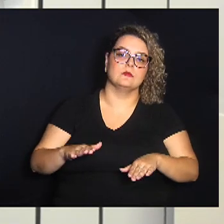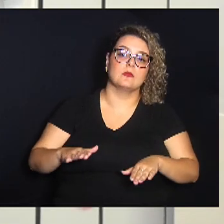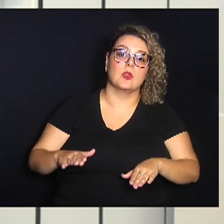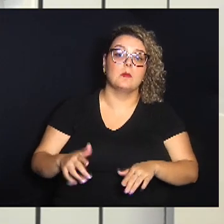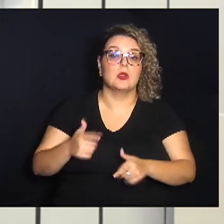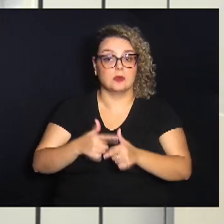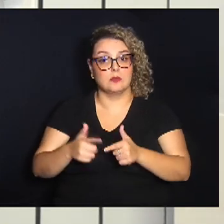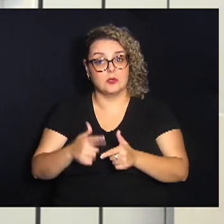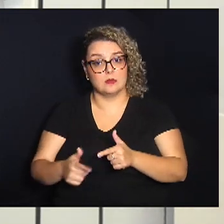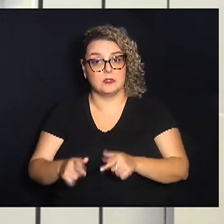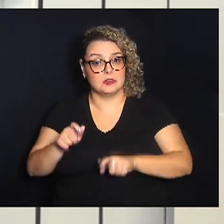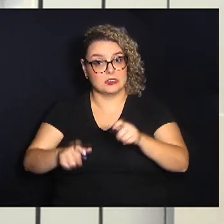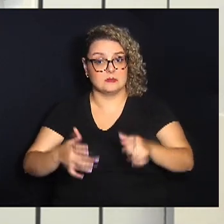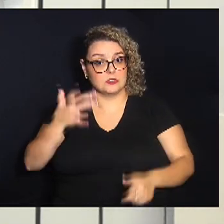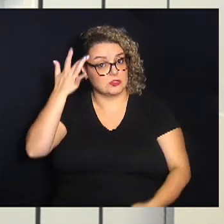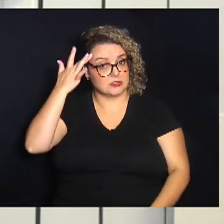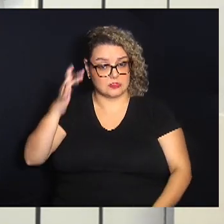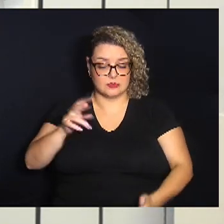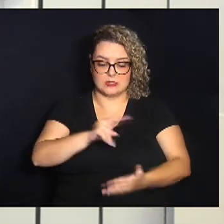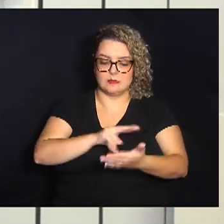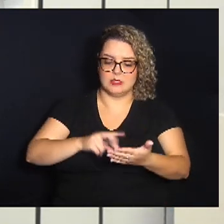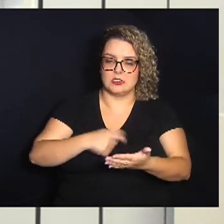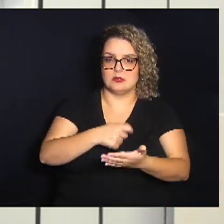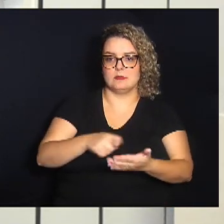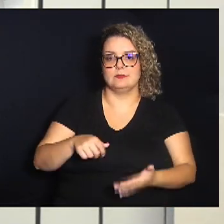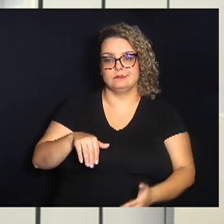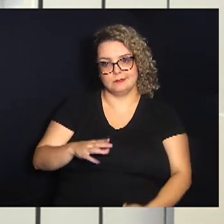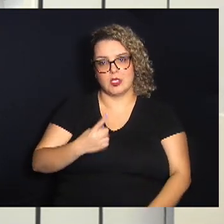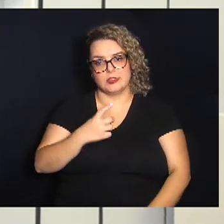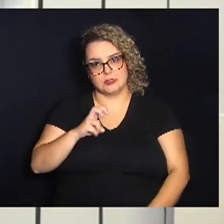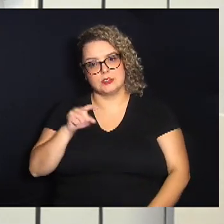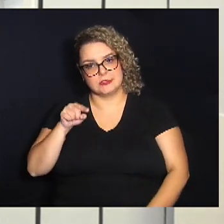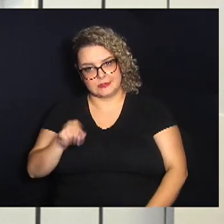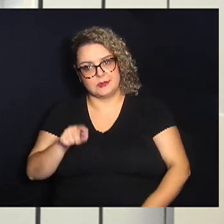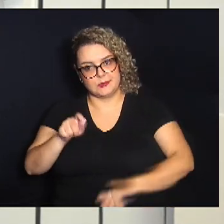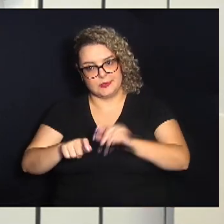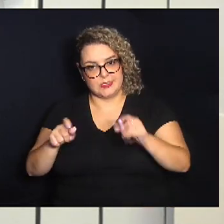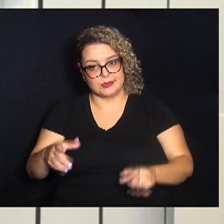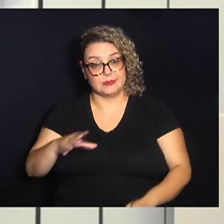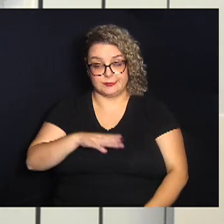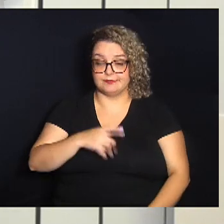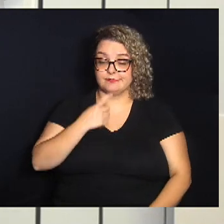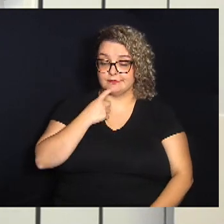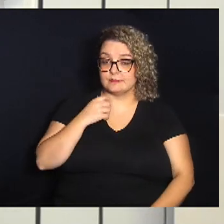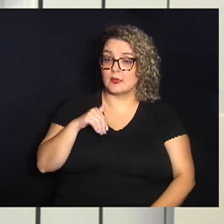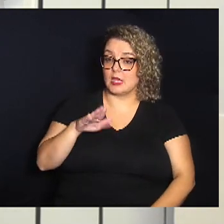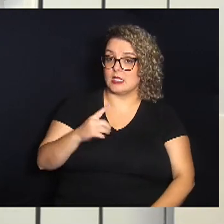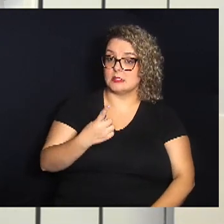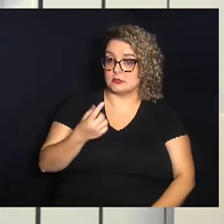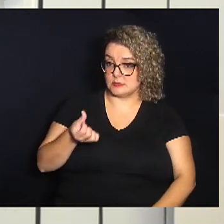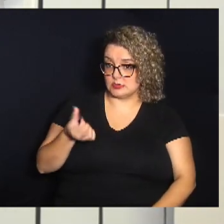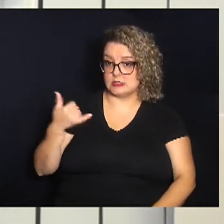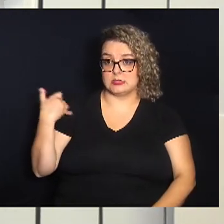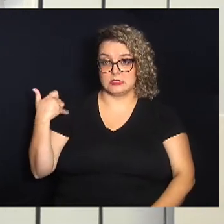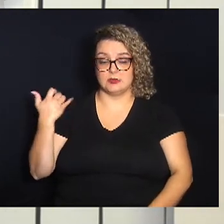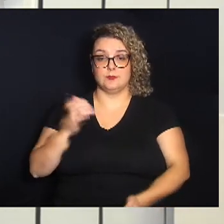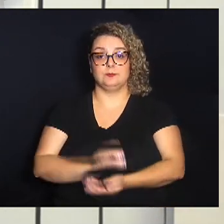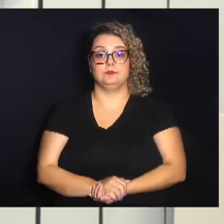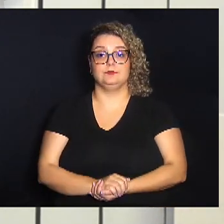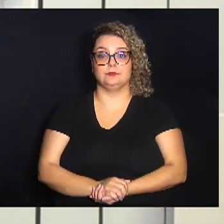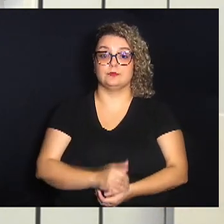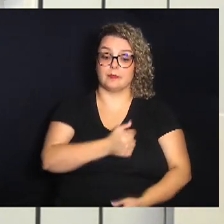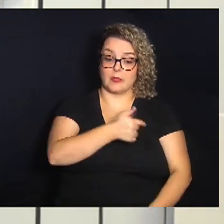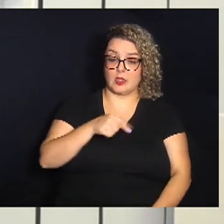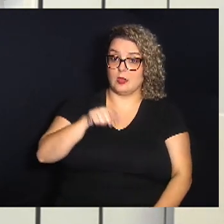já que quase 15 mil pessoas não sabem ler e escrever na cidade de Campinas acima dos 16 anos. Bom,